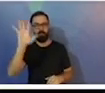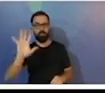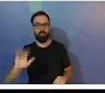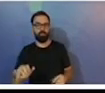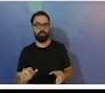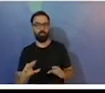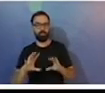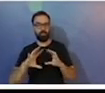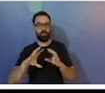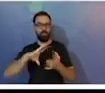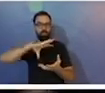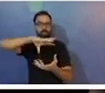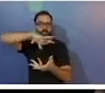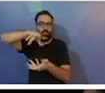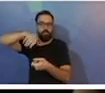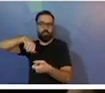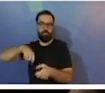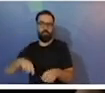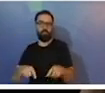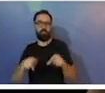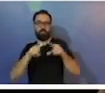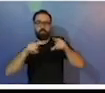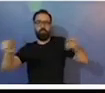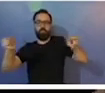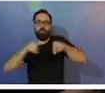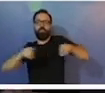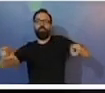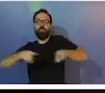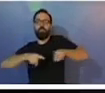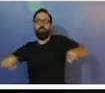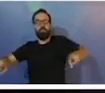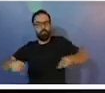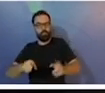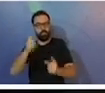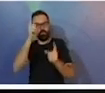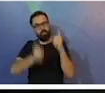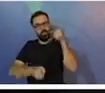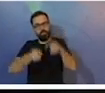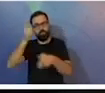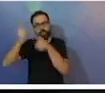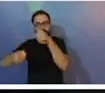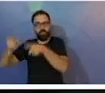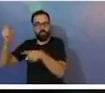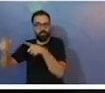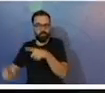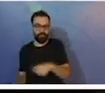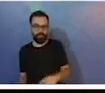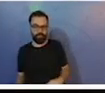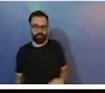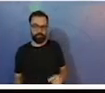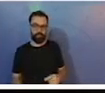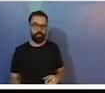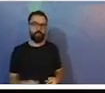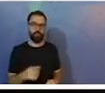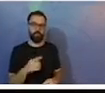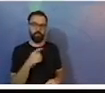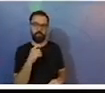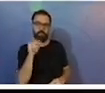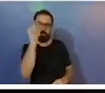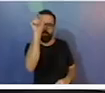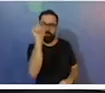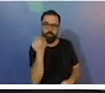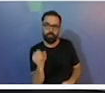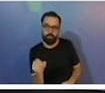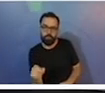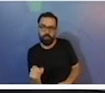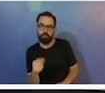planisfério, todas as linhas traçadas neles. Letra A, passe um traço vermelho sobre a linha